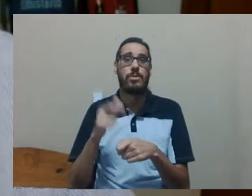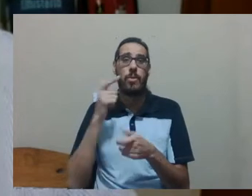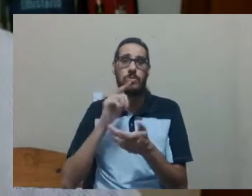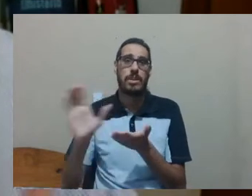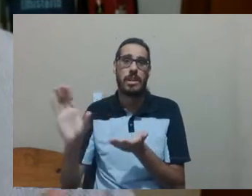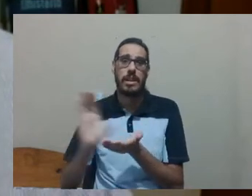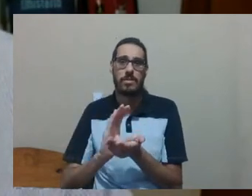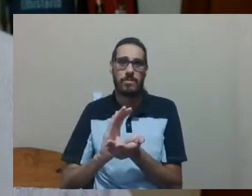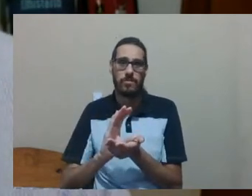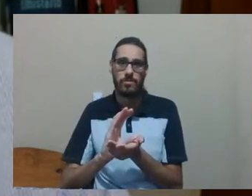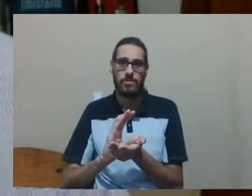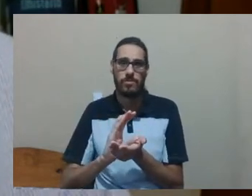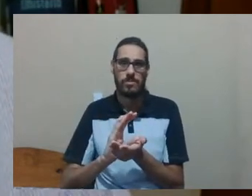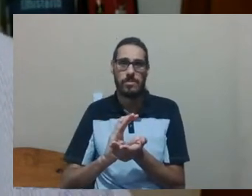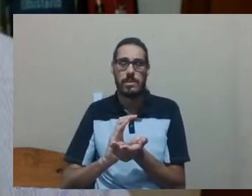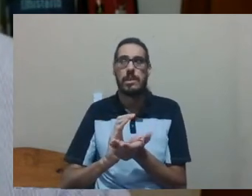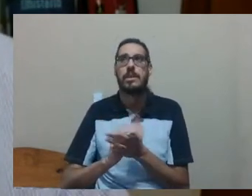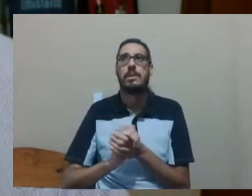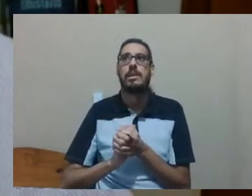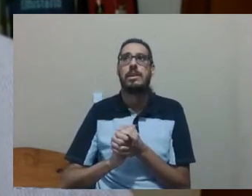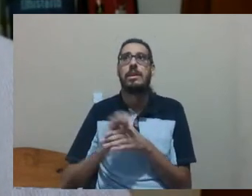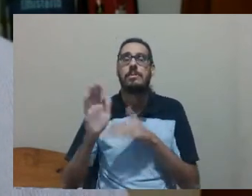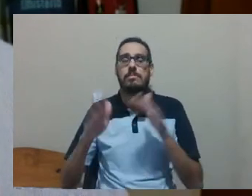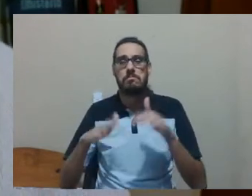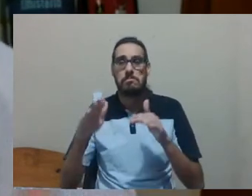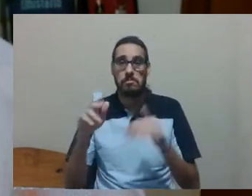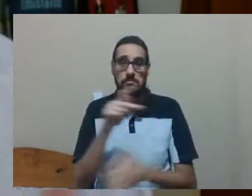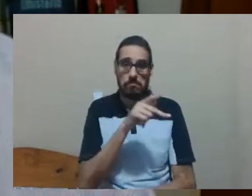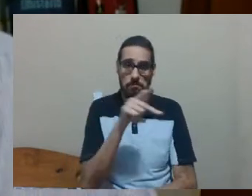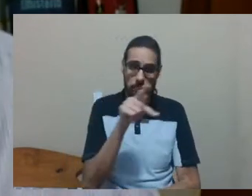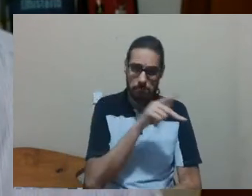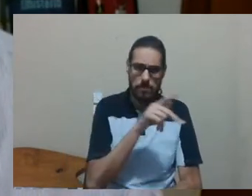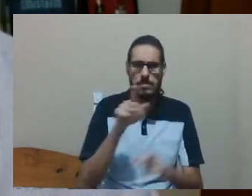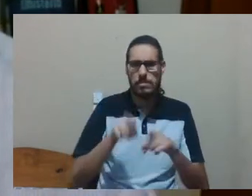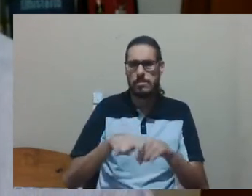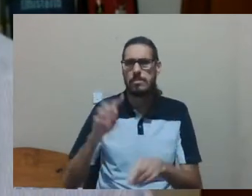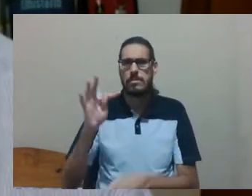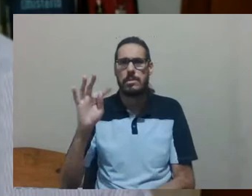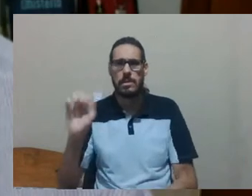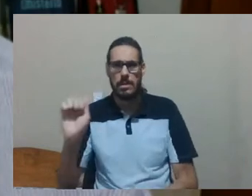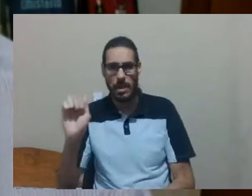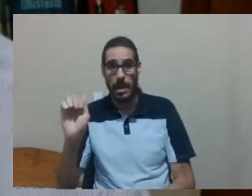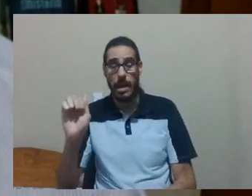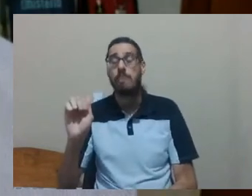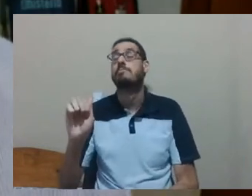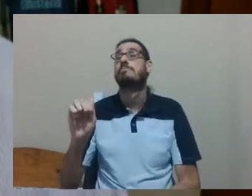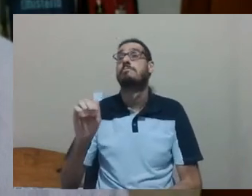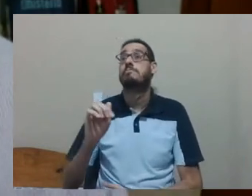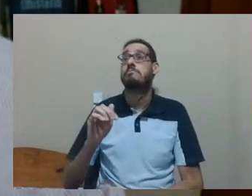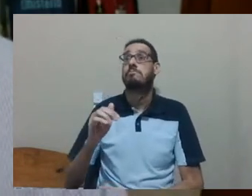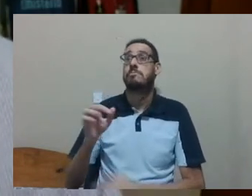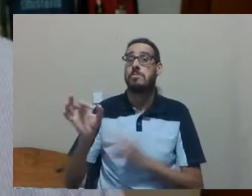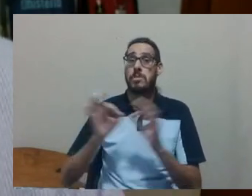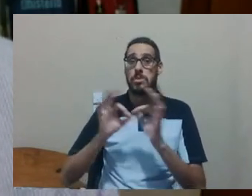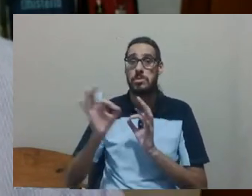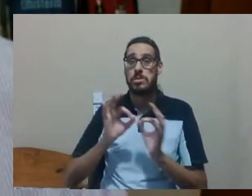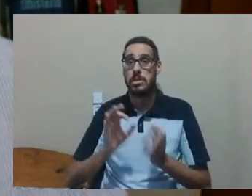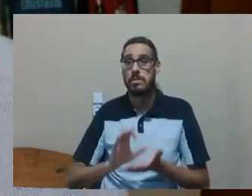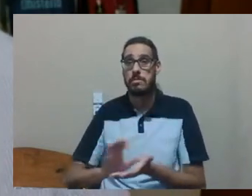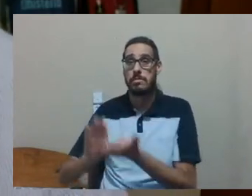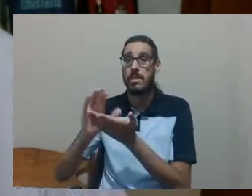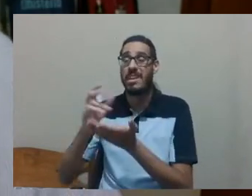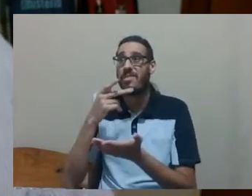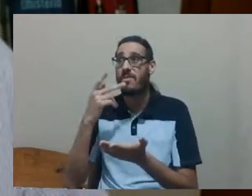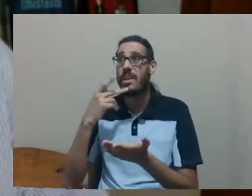vezes, os docentes, ou até mesmo os TAs, submetem projetos e eles acabam, devido à falta de